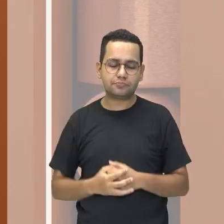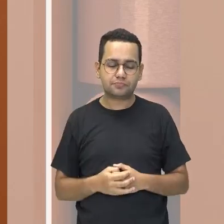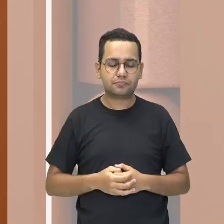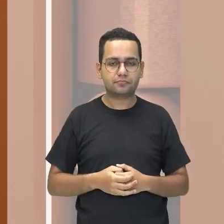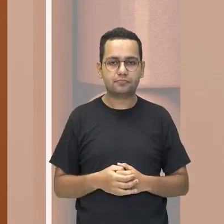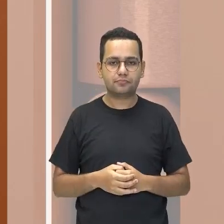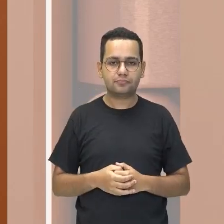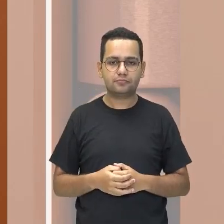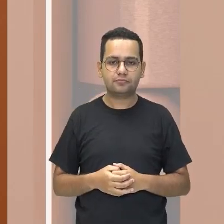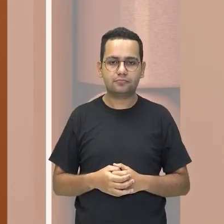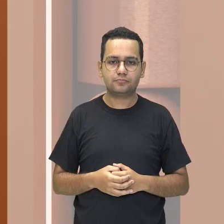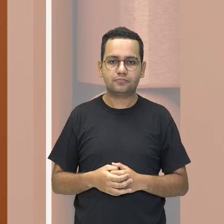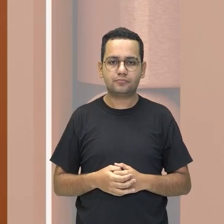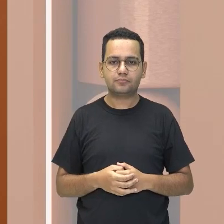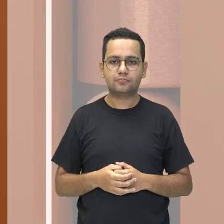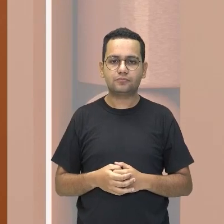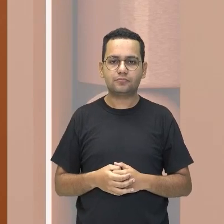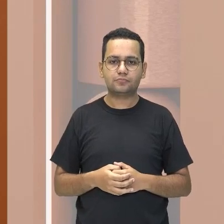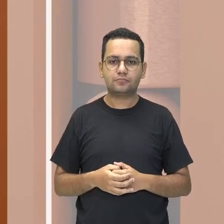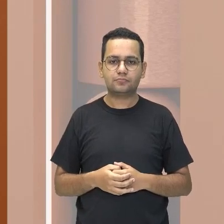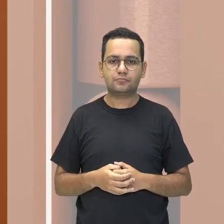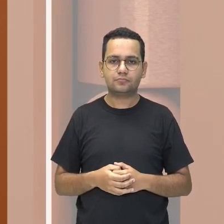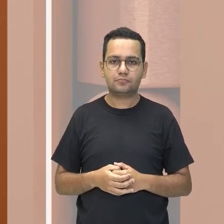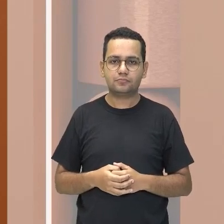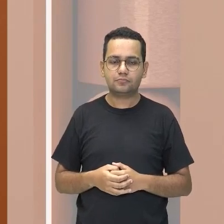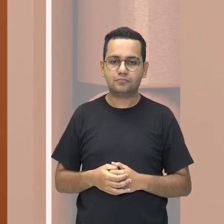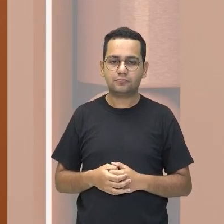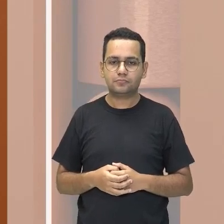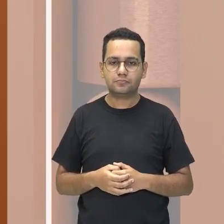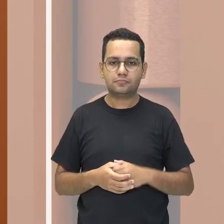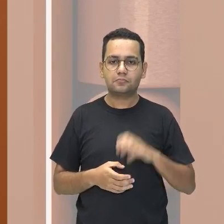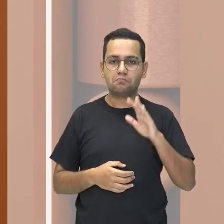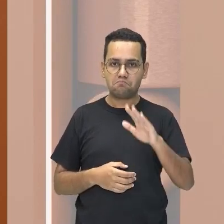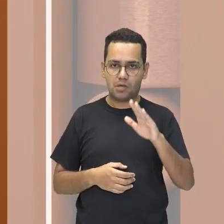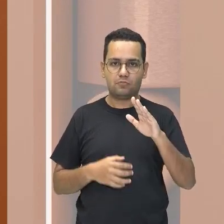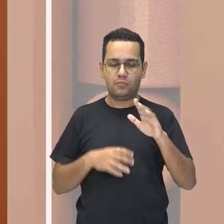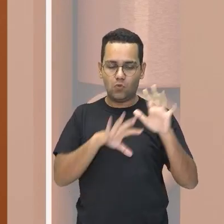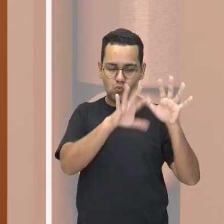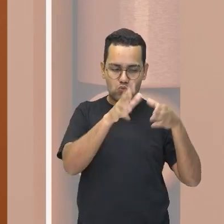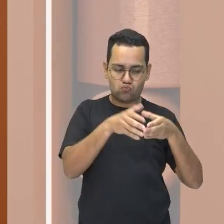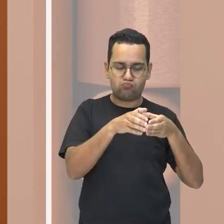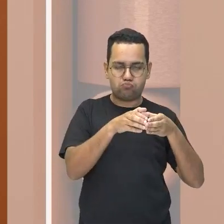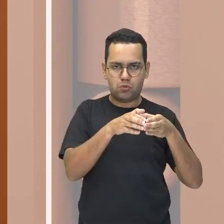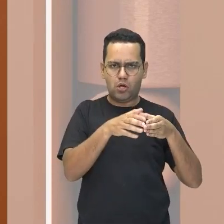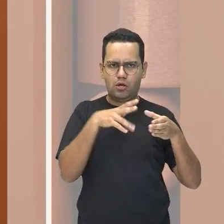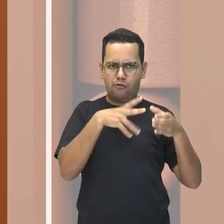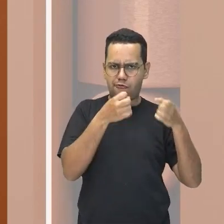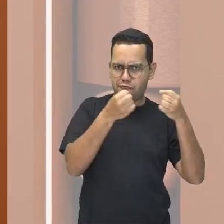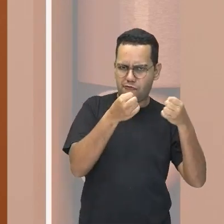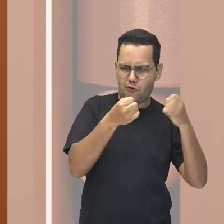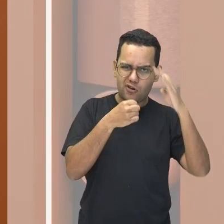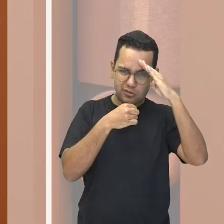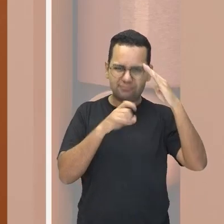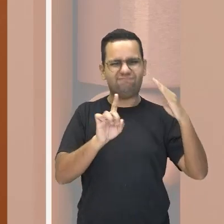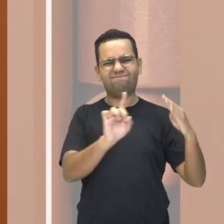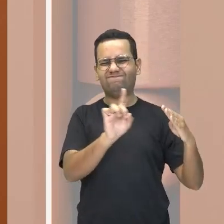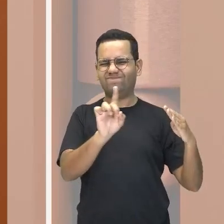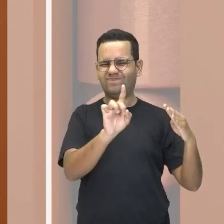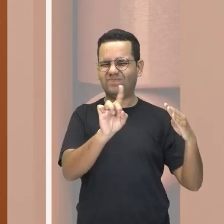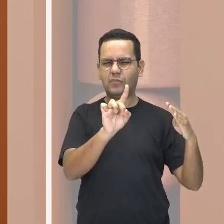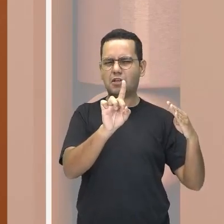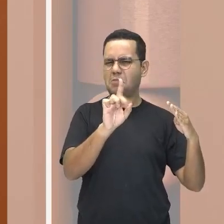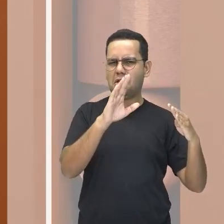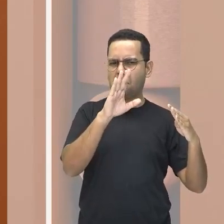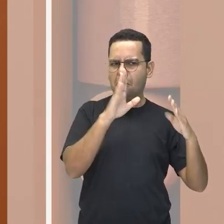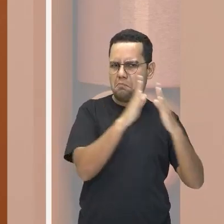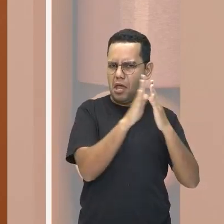norte-americanos. A gente vê que o Japão não tinha poderio militar suficiente para entrar em uma guerra longa contra os